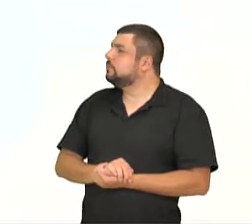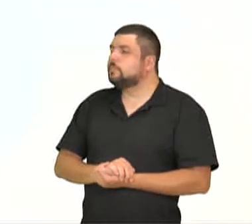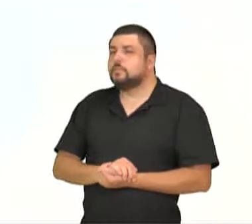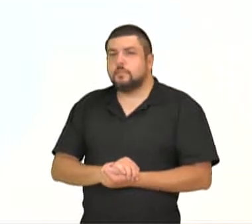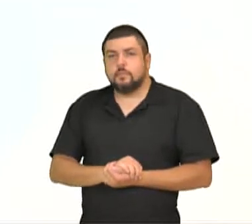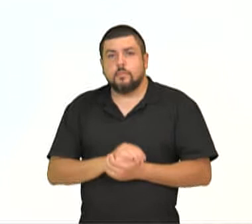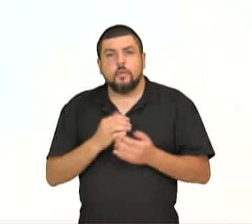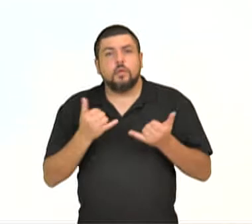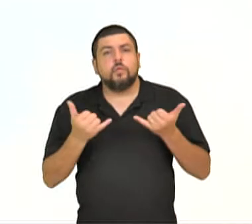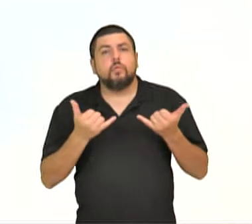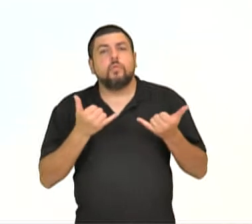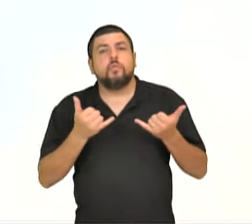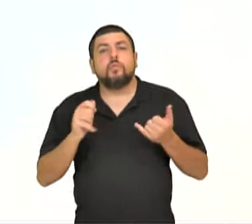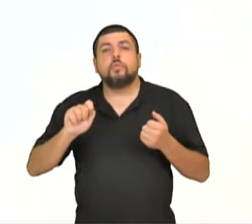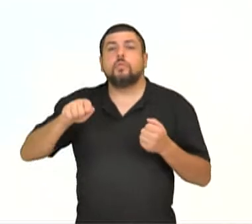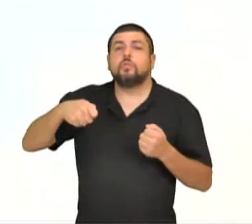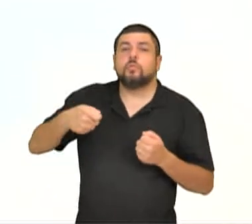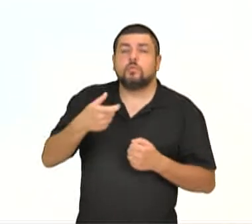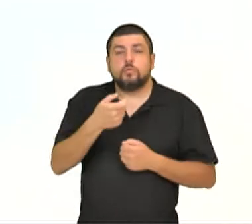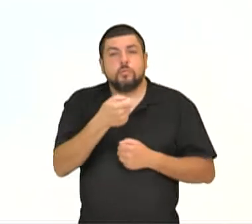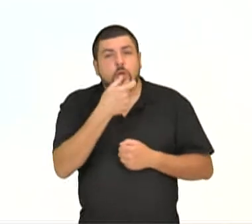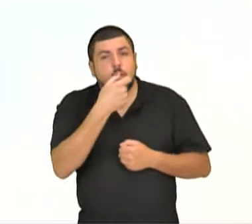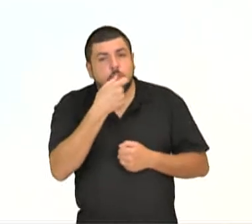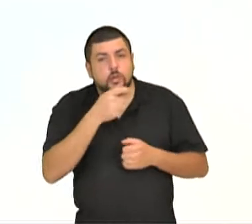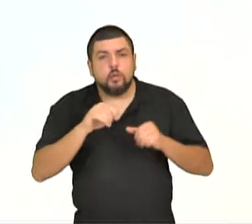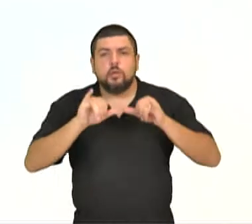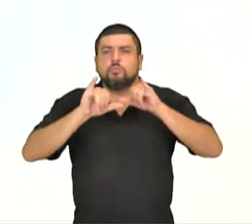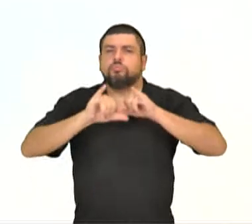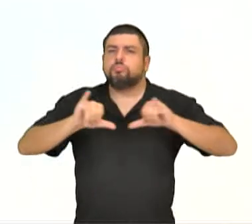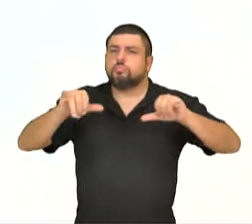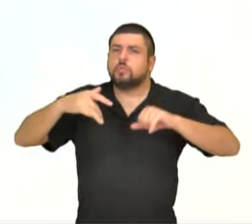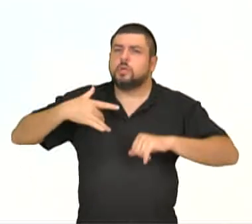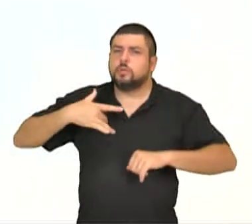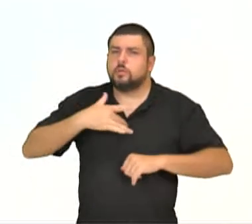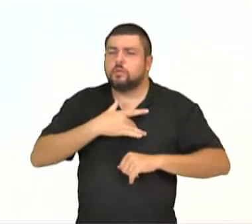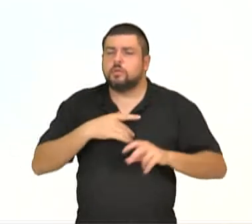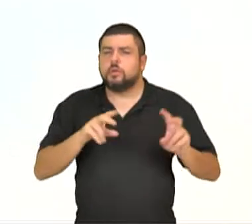sobre medicamentos, campanhas de saúde e temas ambientais.